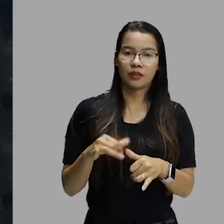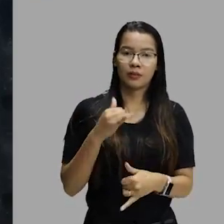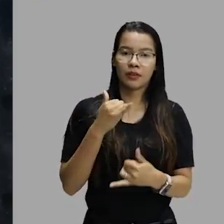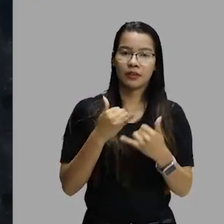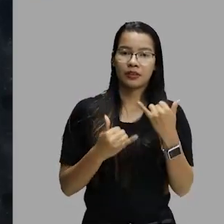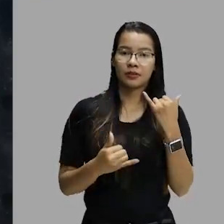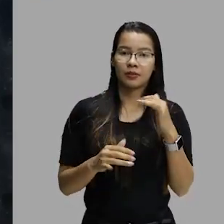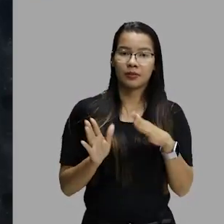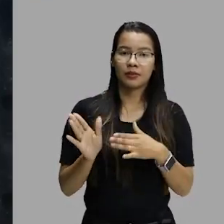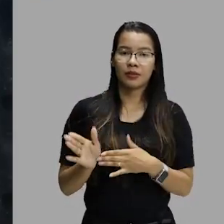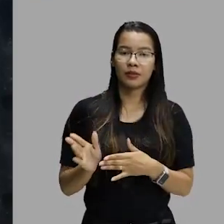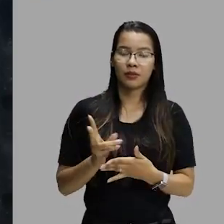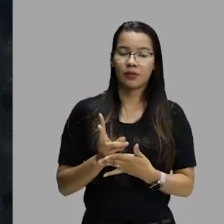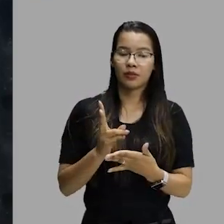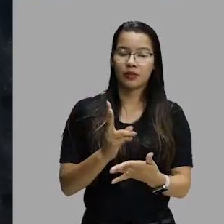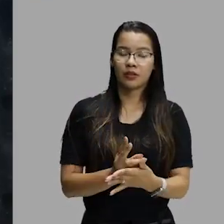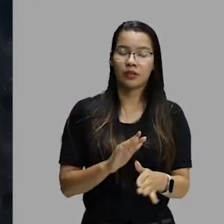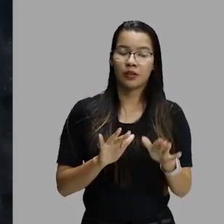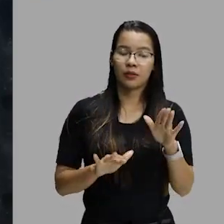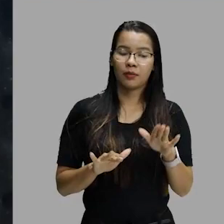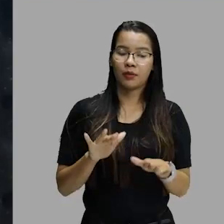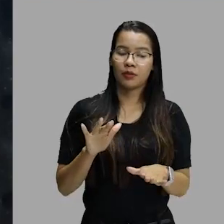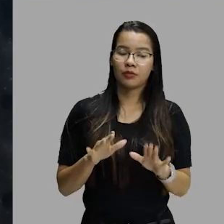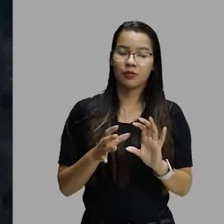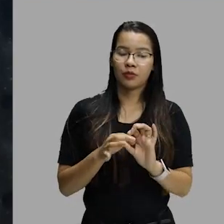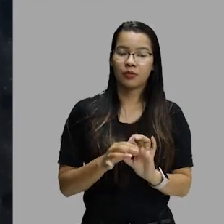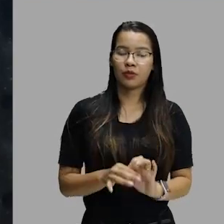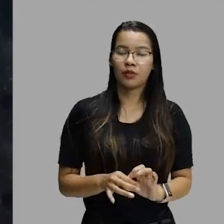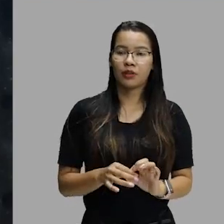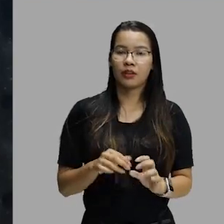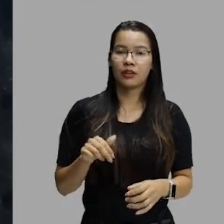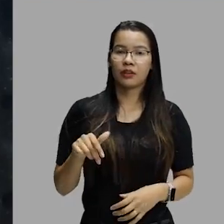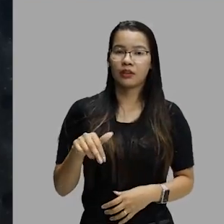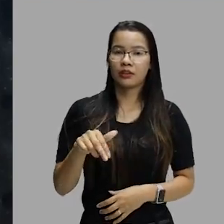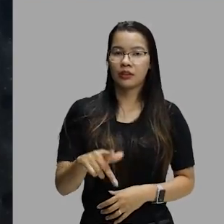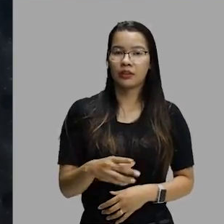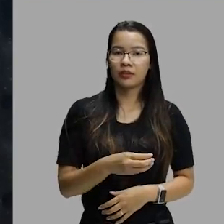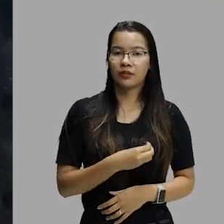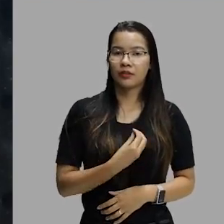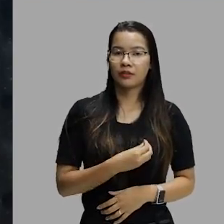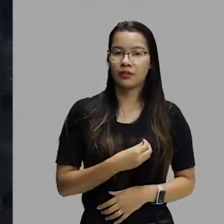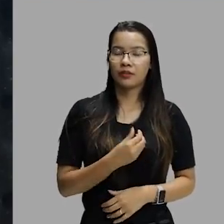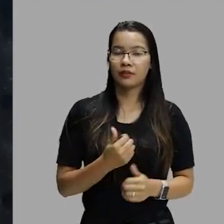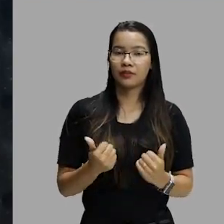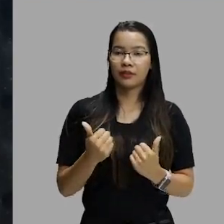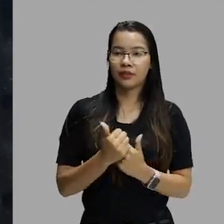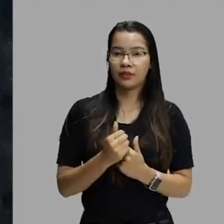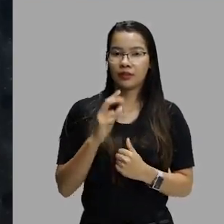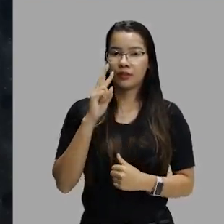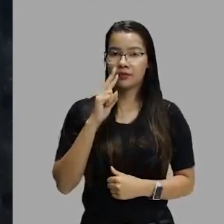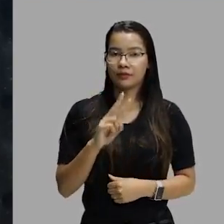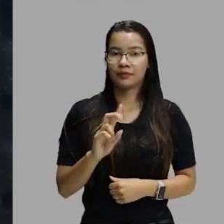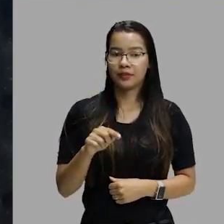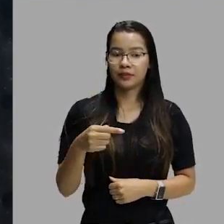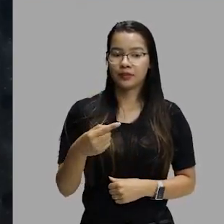continuar. Dependendo do contexto, andar, viver, virar, a gente vê isso aí numa outra aula, ok?